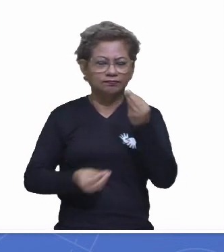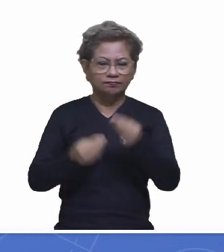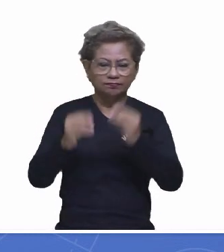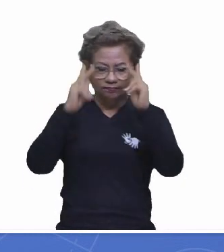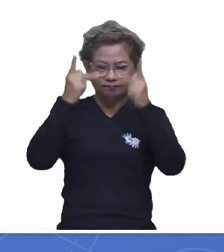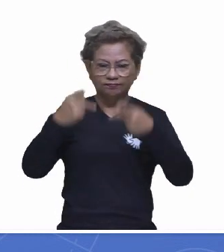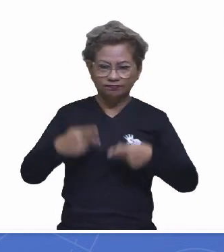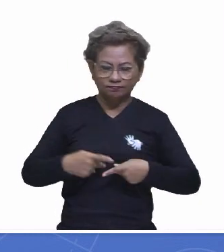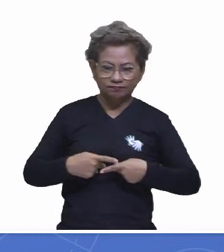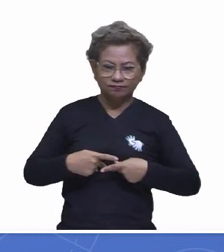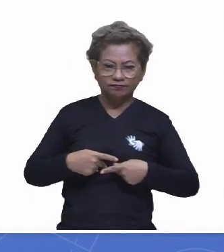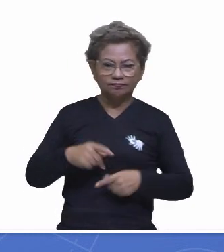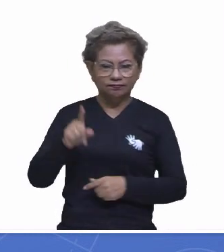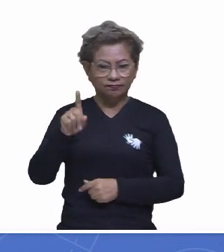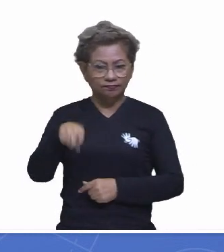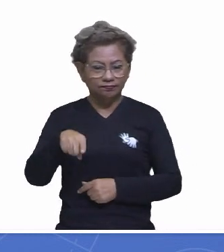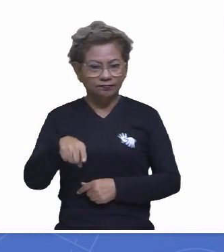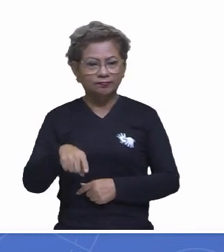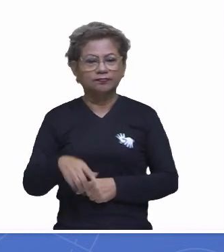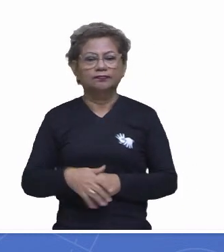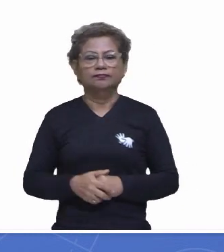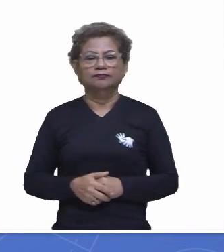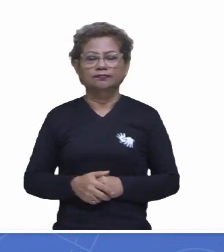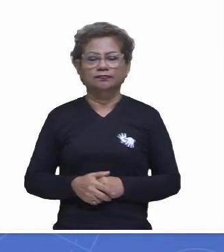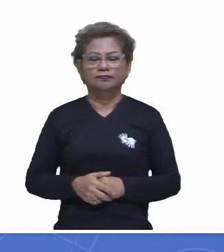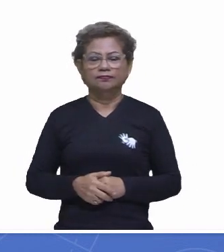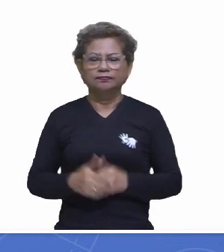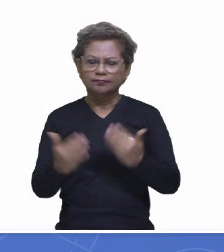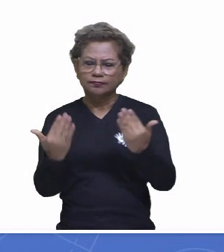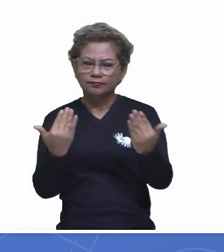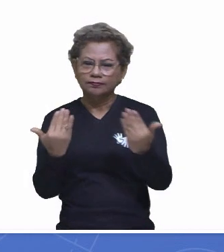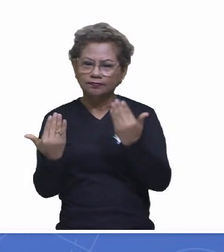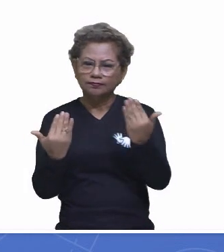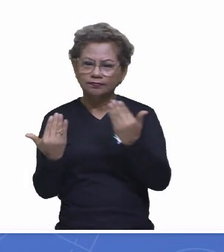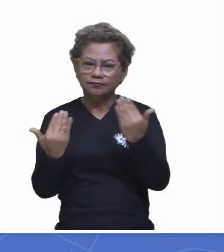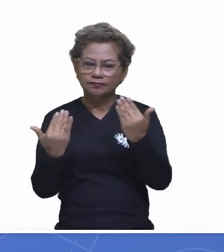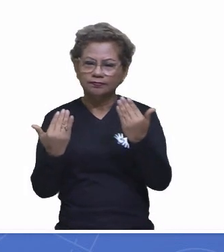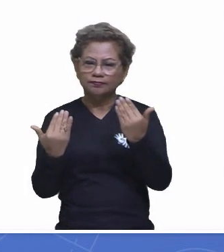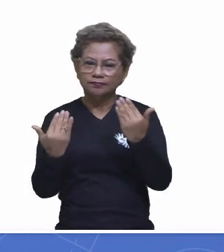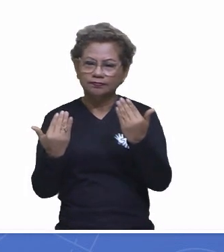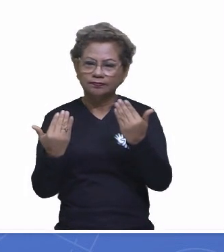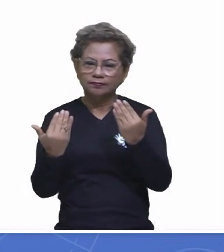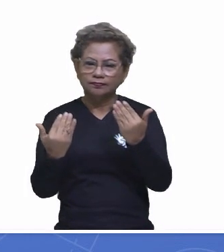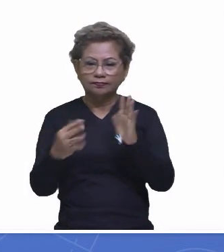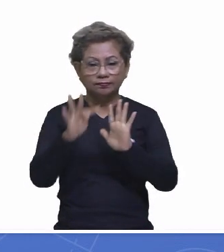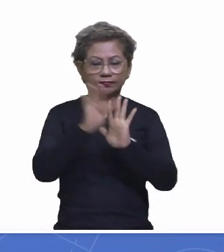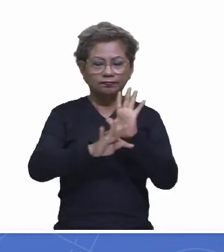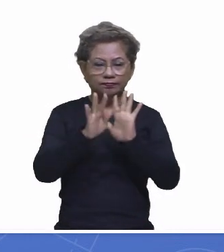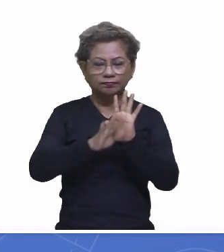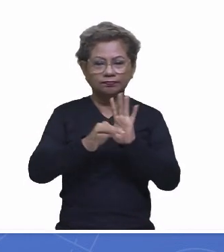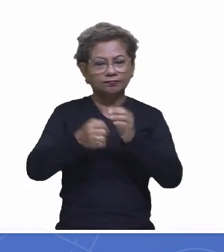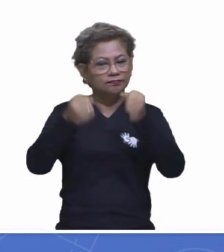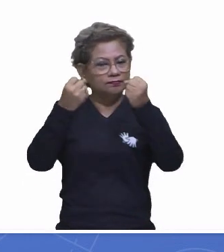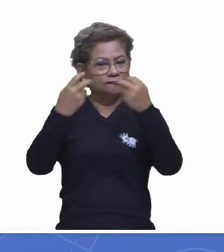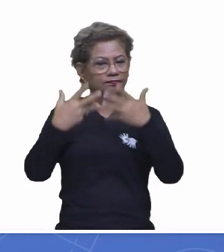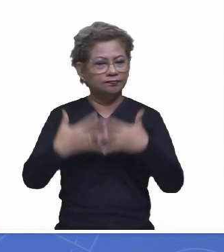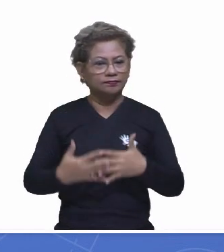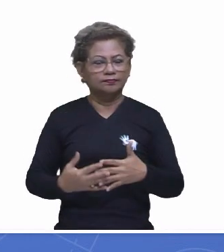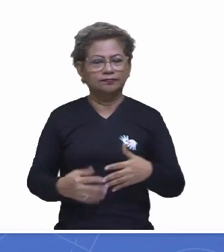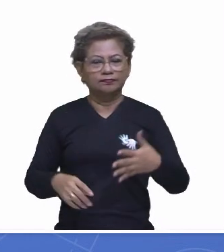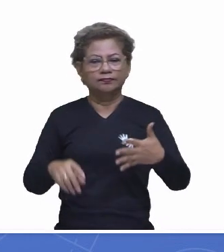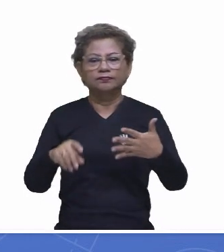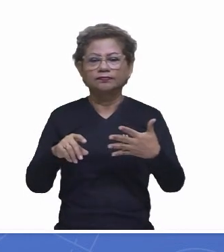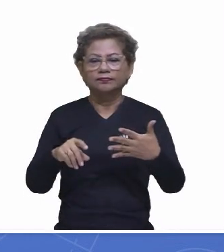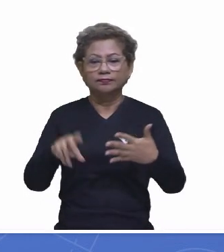texto associa. Então, a gente está em busca das associações que o texto faz, certo? 5 alternativas. Vamos